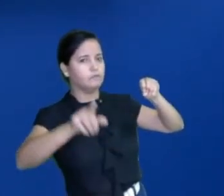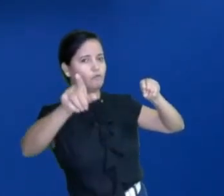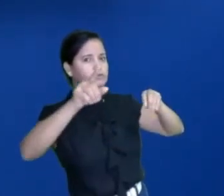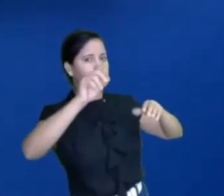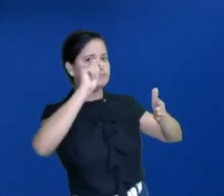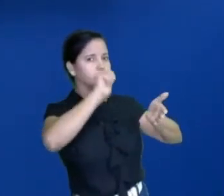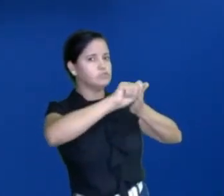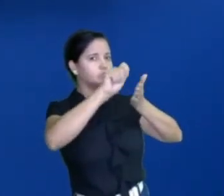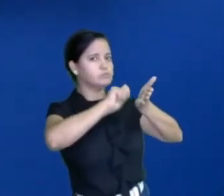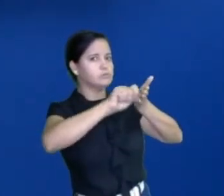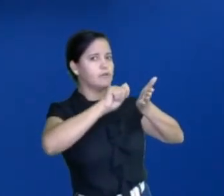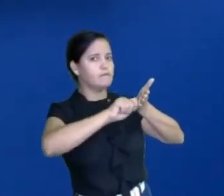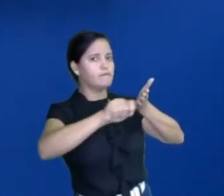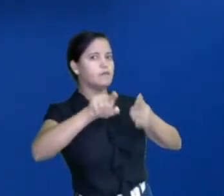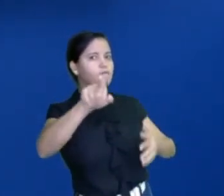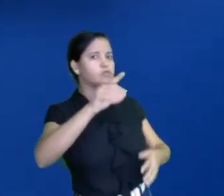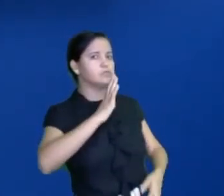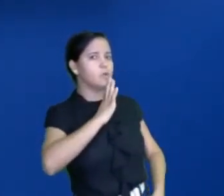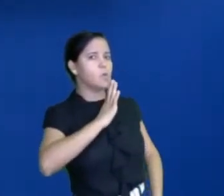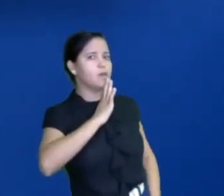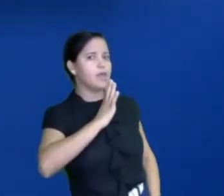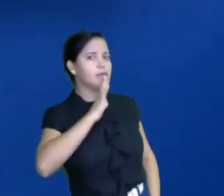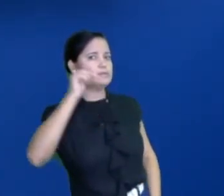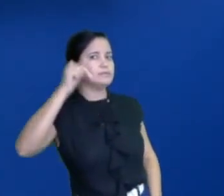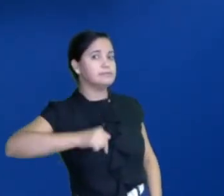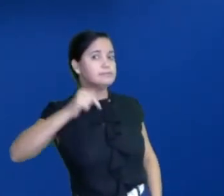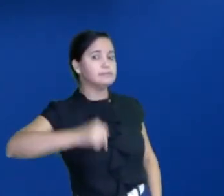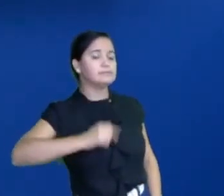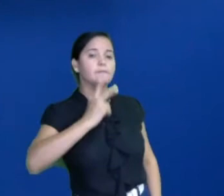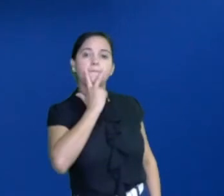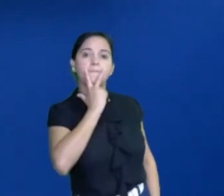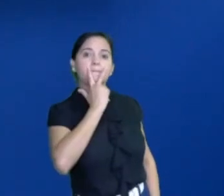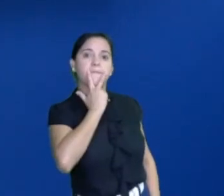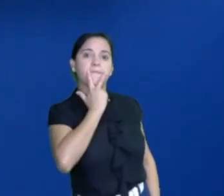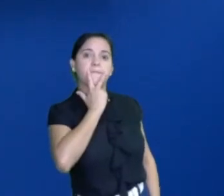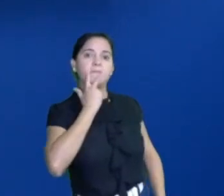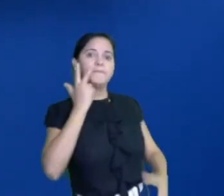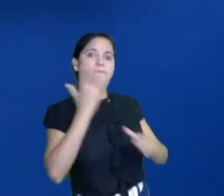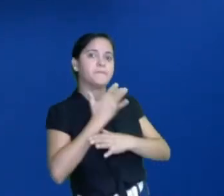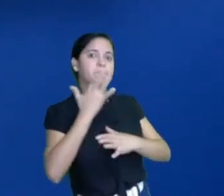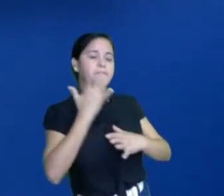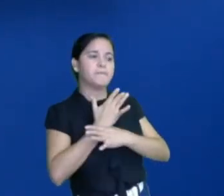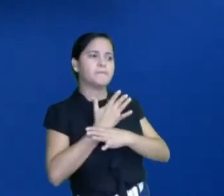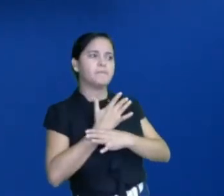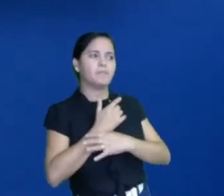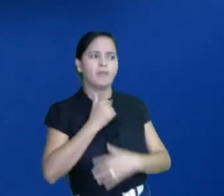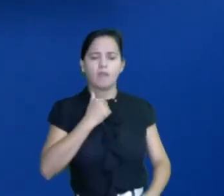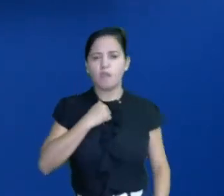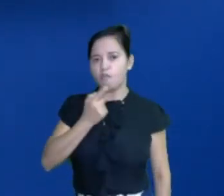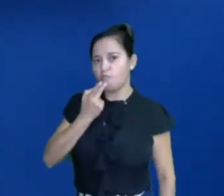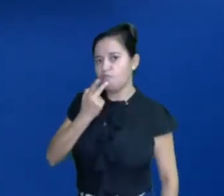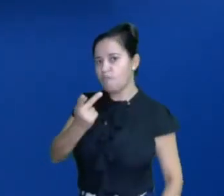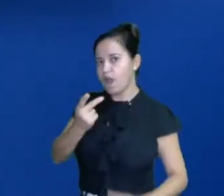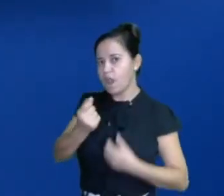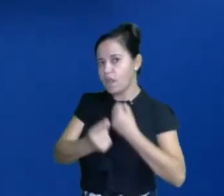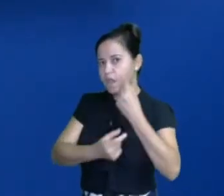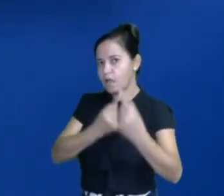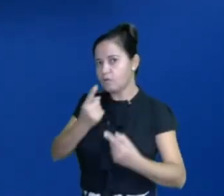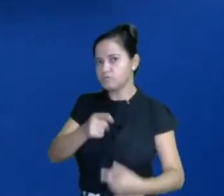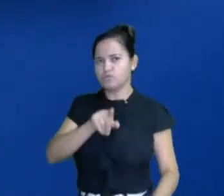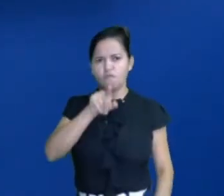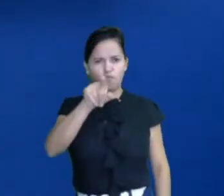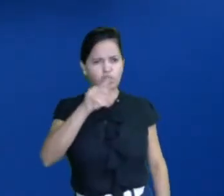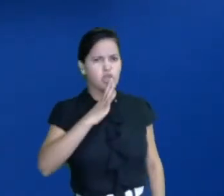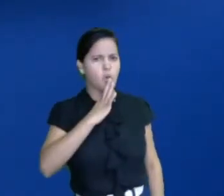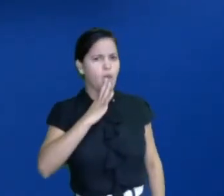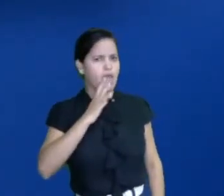patrimônios históricos que você conhece daqui de Vitória. Eu citei alguns. E aí? Será que você conhece a história da sua